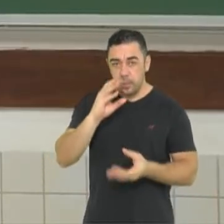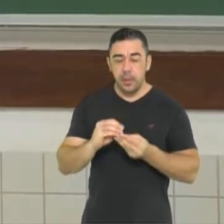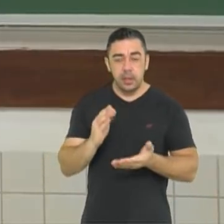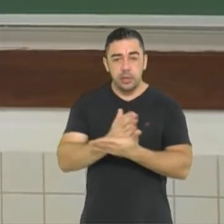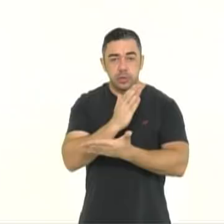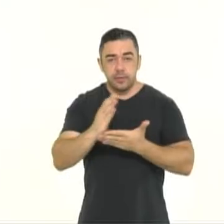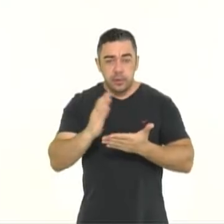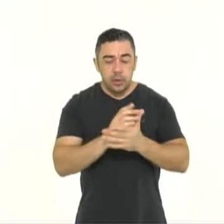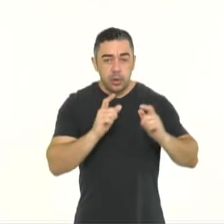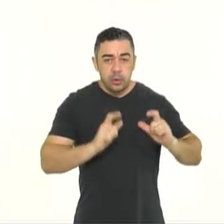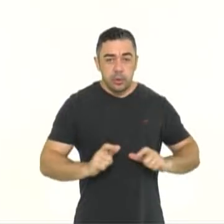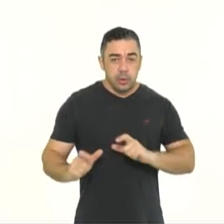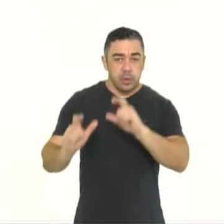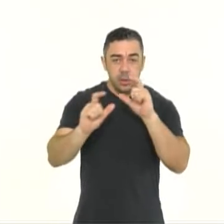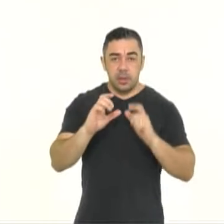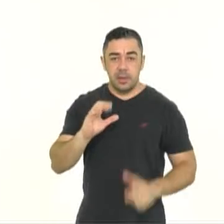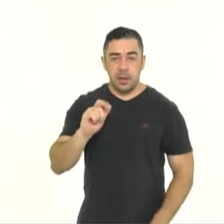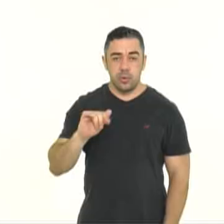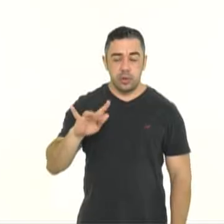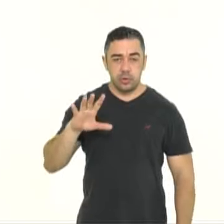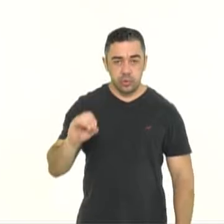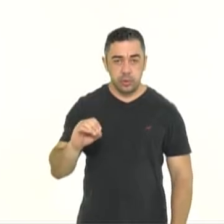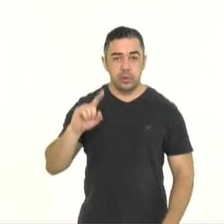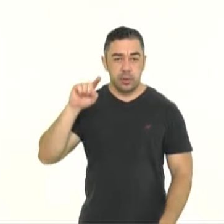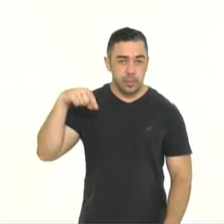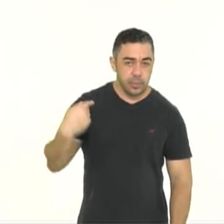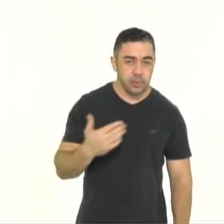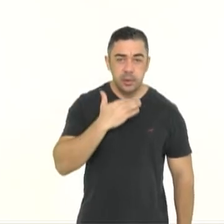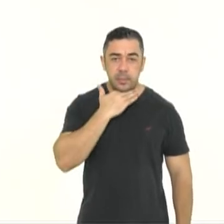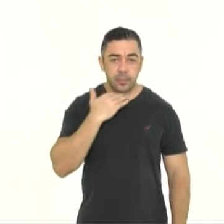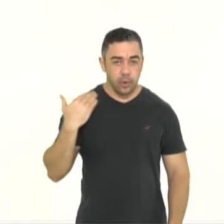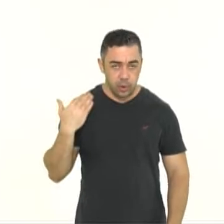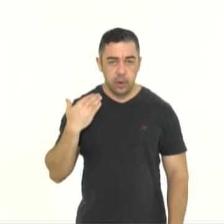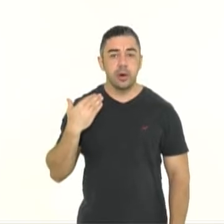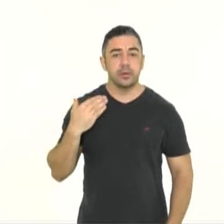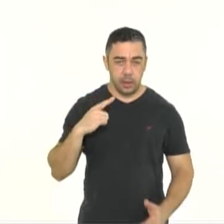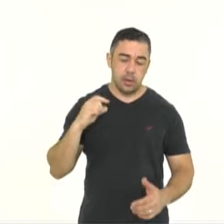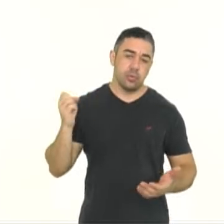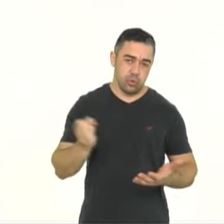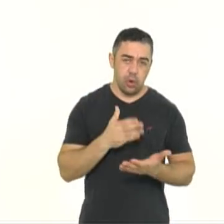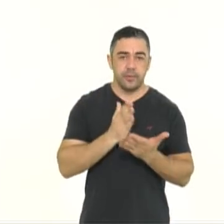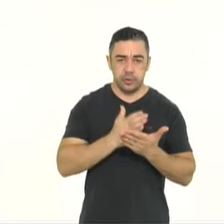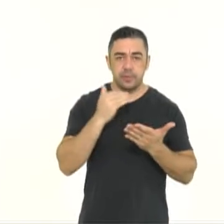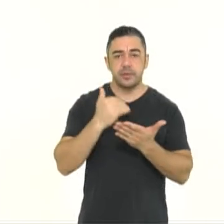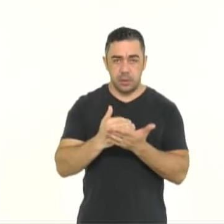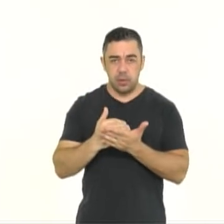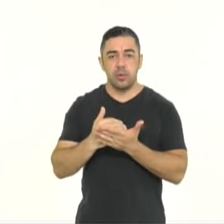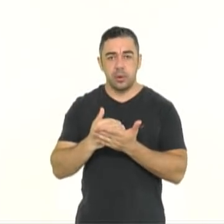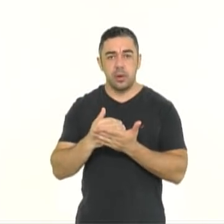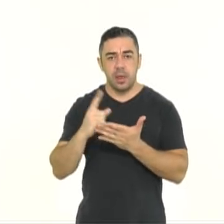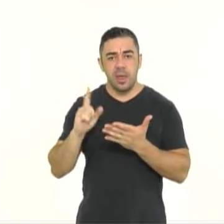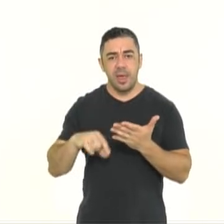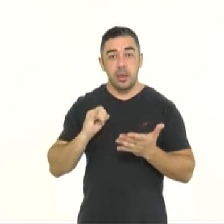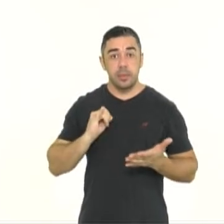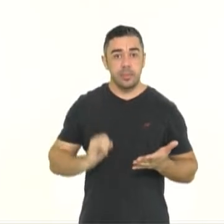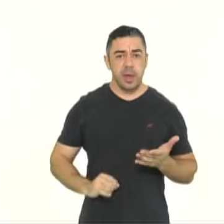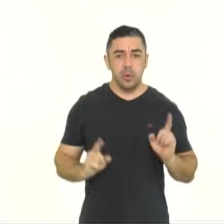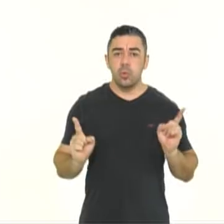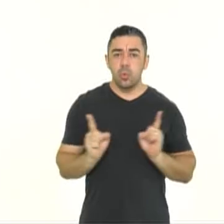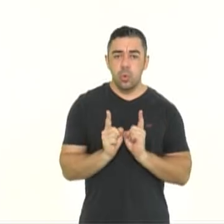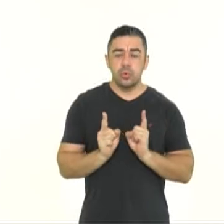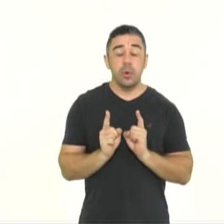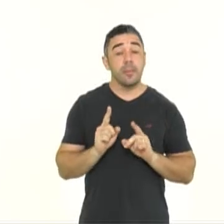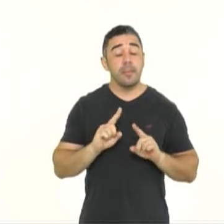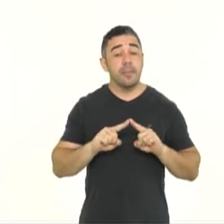divisão territorial do Império Carolíngio após a morte de Carlos Magno, vai ter uma nova divisão, uma fragmentação. É um império assim muito curto,